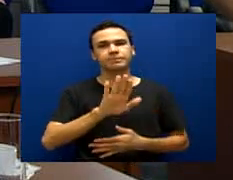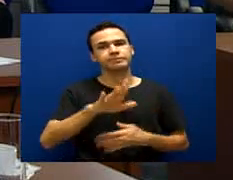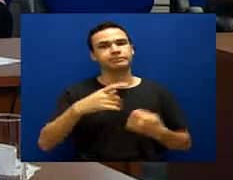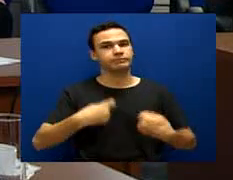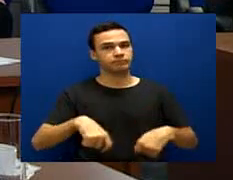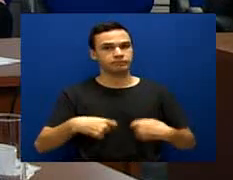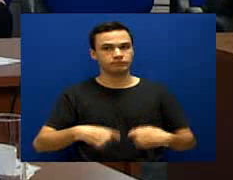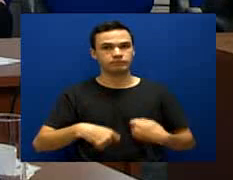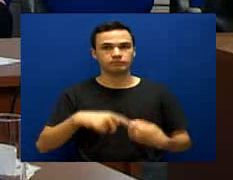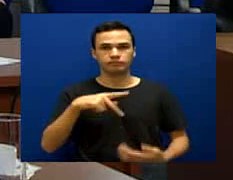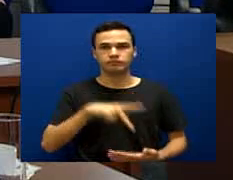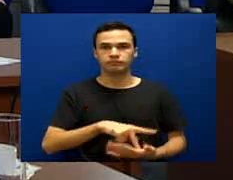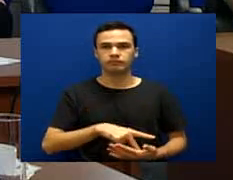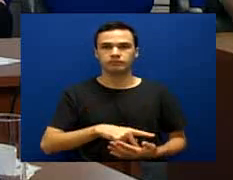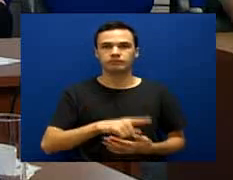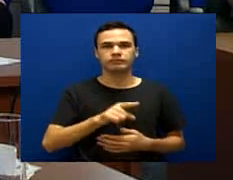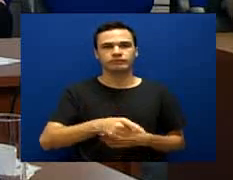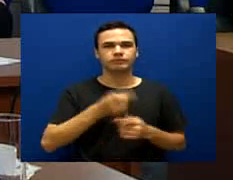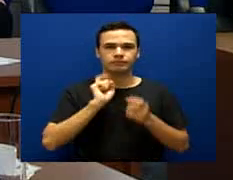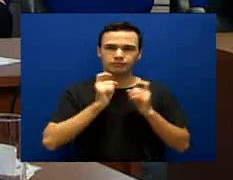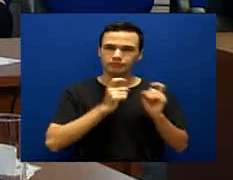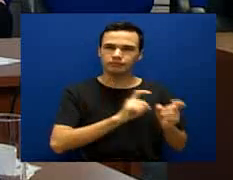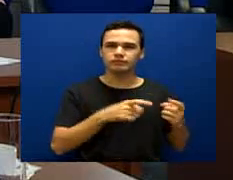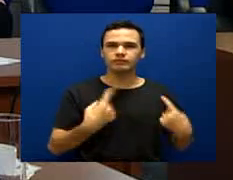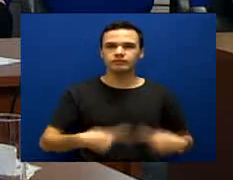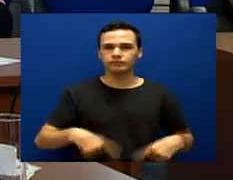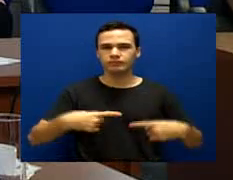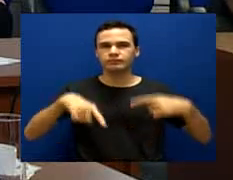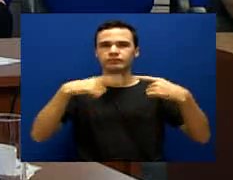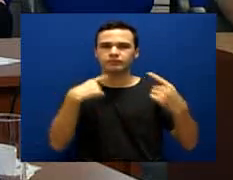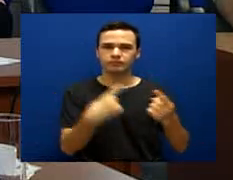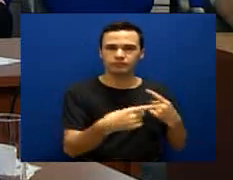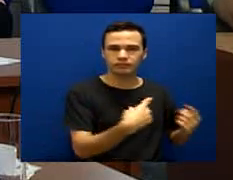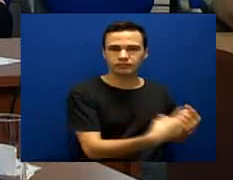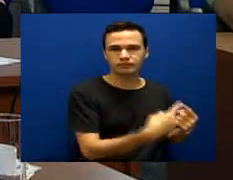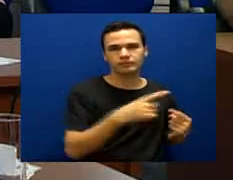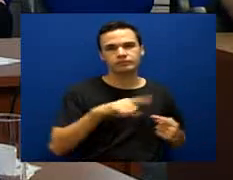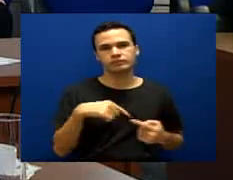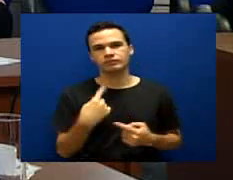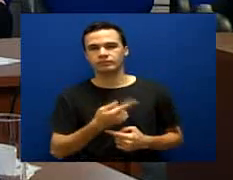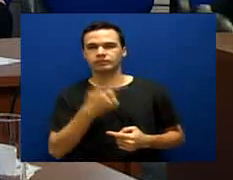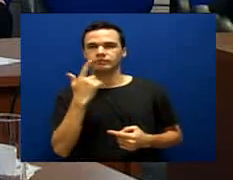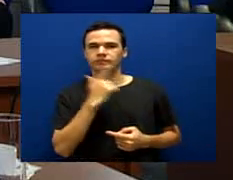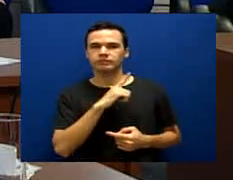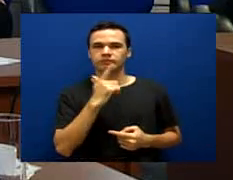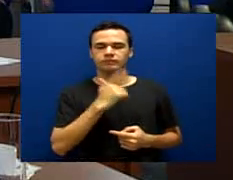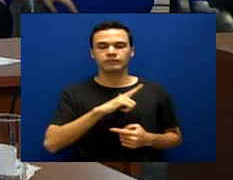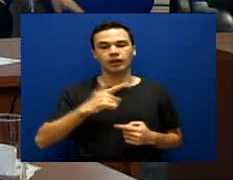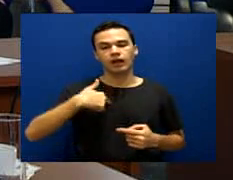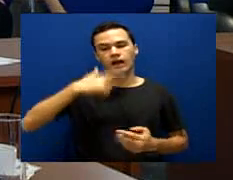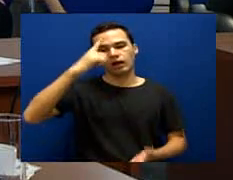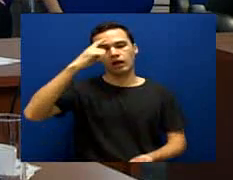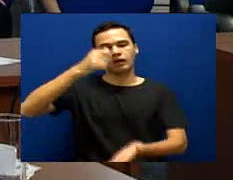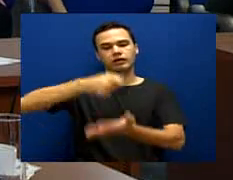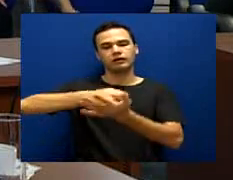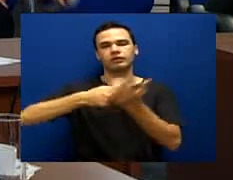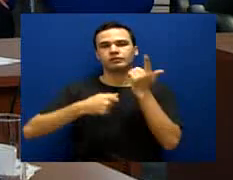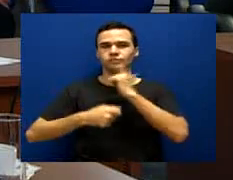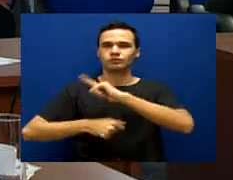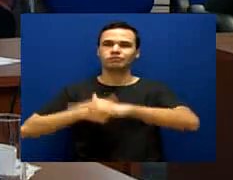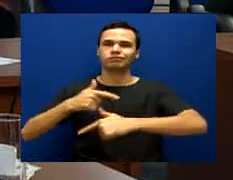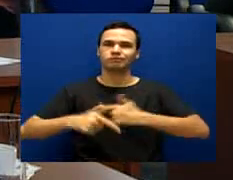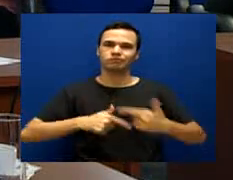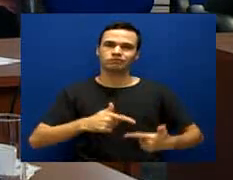necessário, porque são através das reuniões, dos debates, dos diálogos, que nós tiramos um norte para a prática, não tem